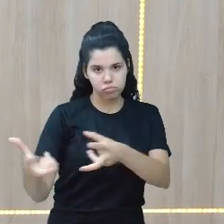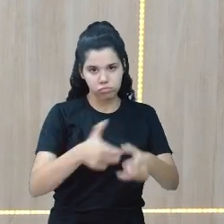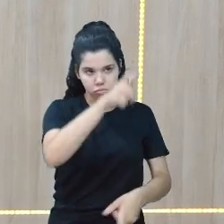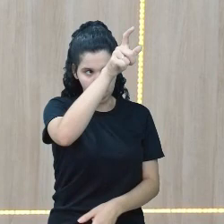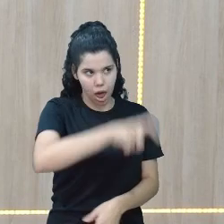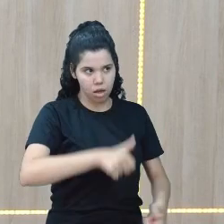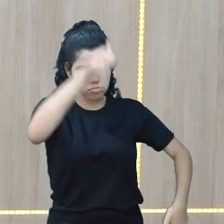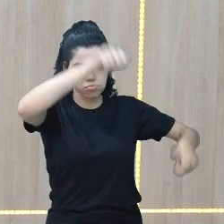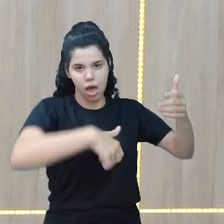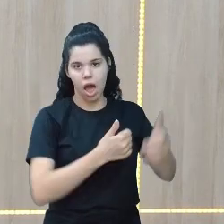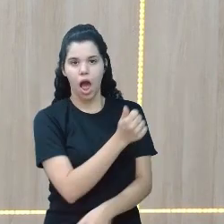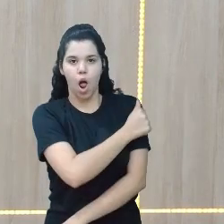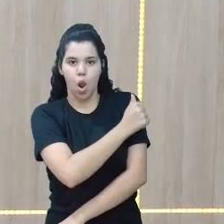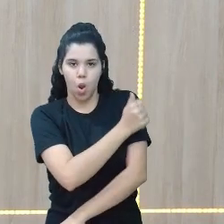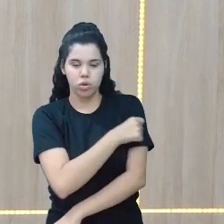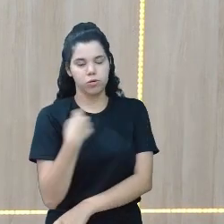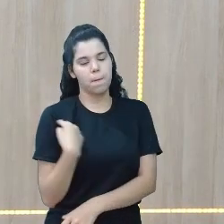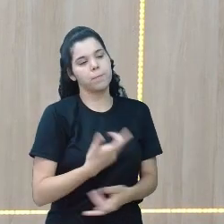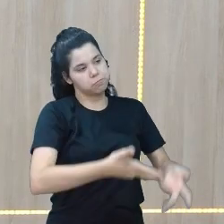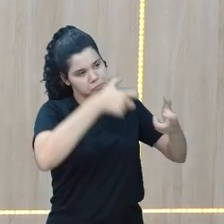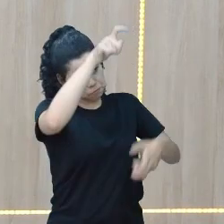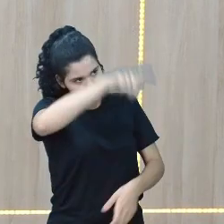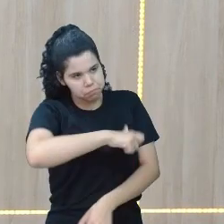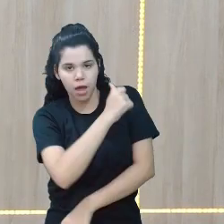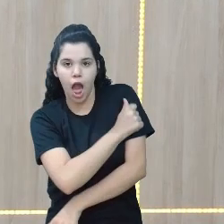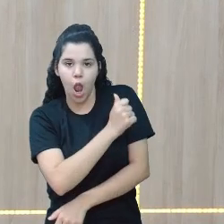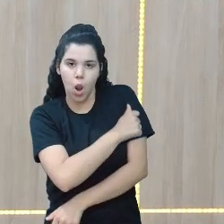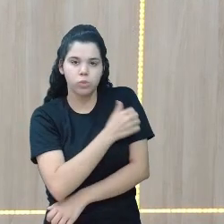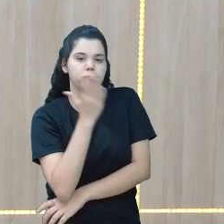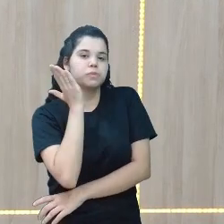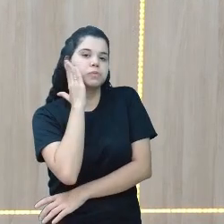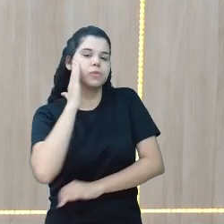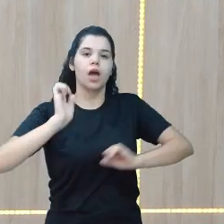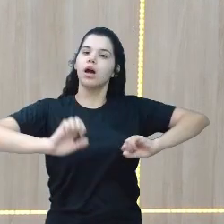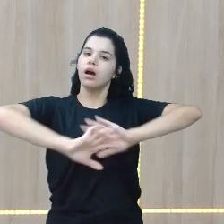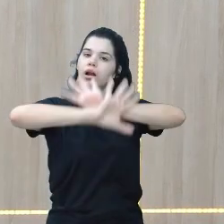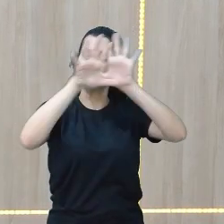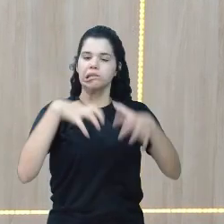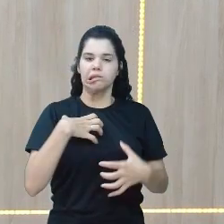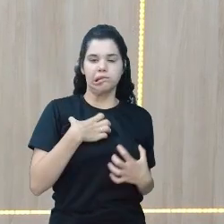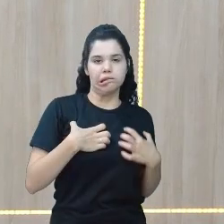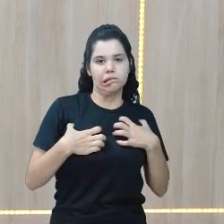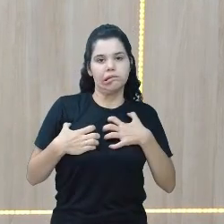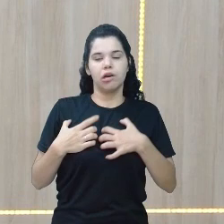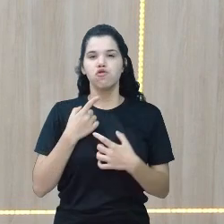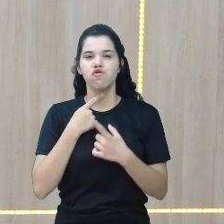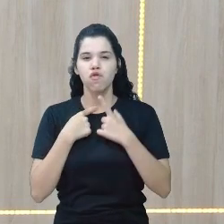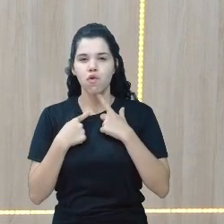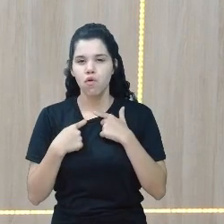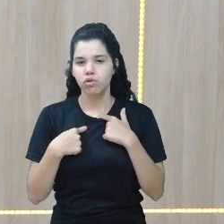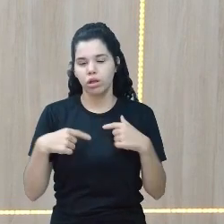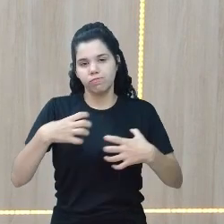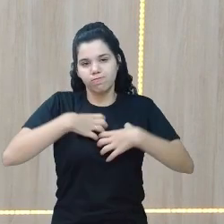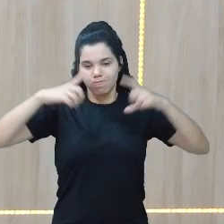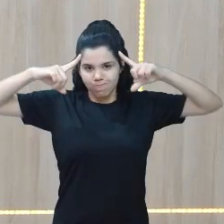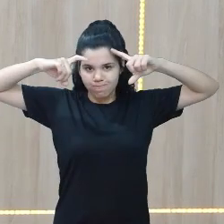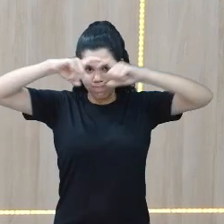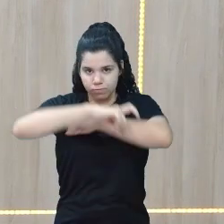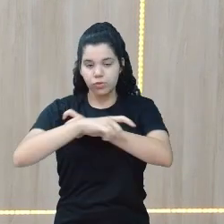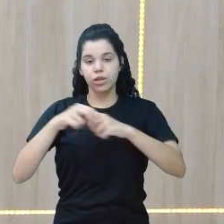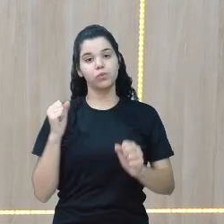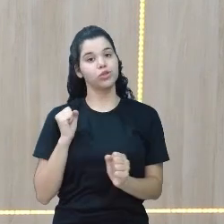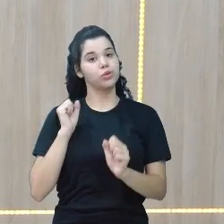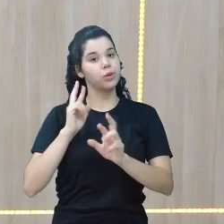estudante. A gente precisa perceber o estudante, a gente precisa entendê-lo nas suas angústias, nas suas vontades, nas suas dificuldades. Então,